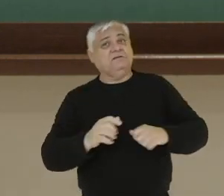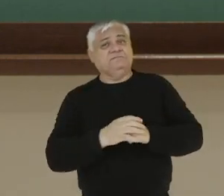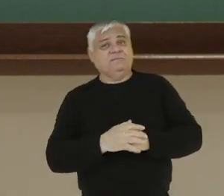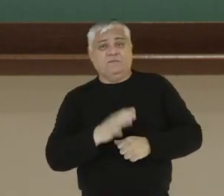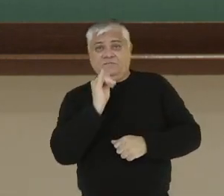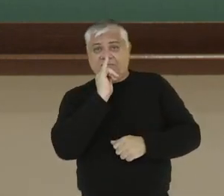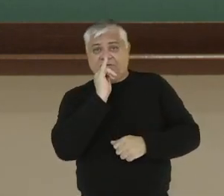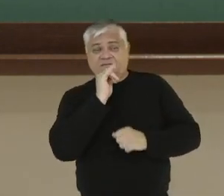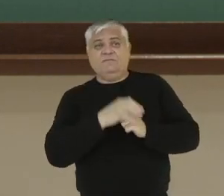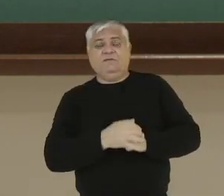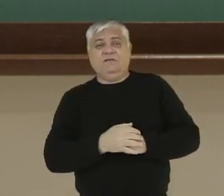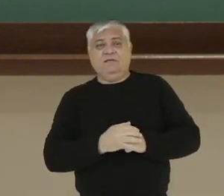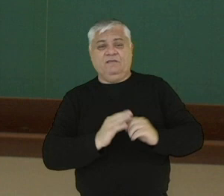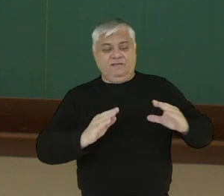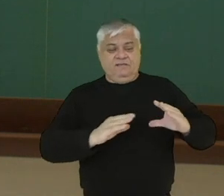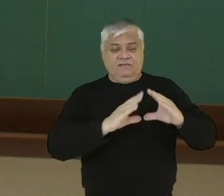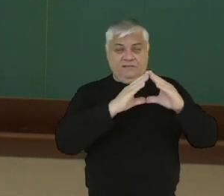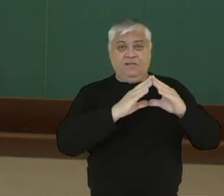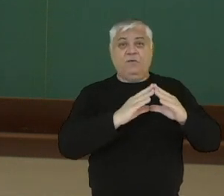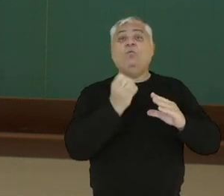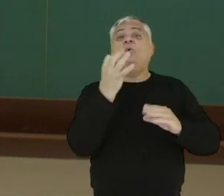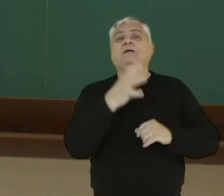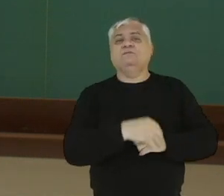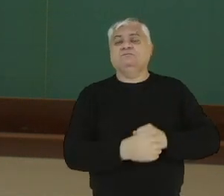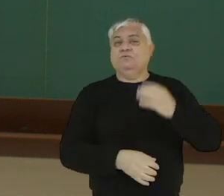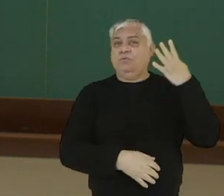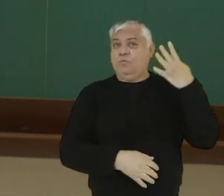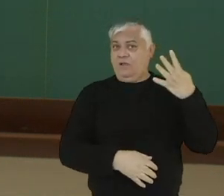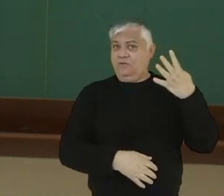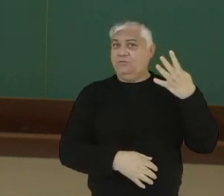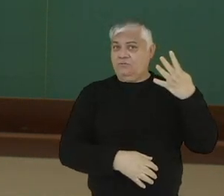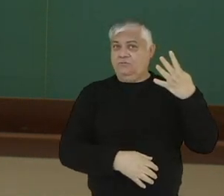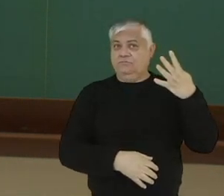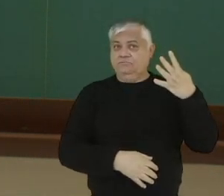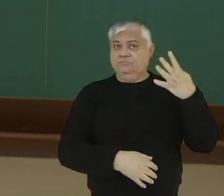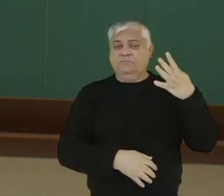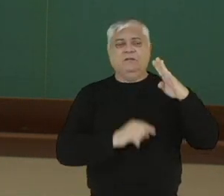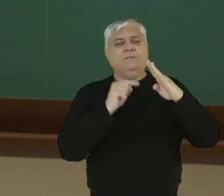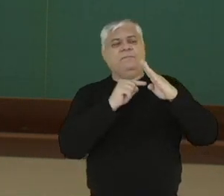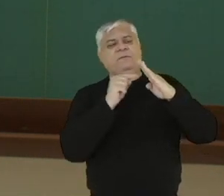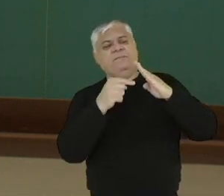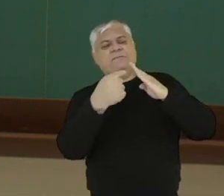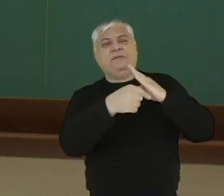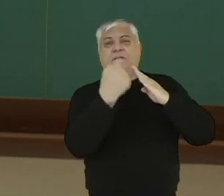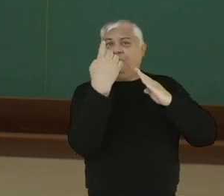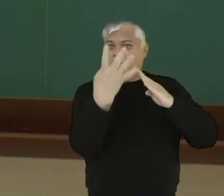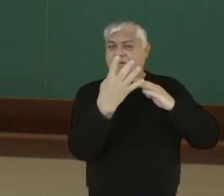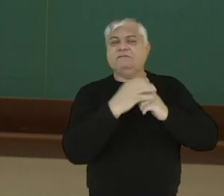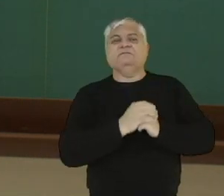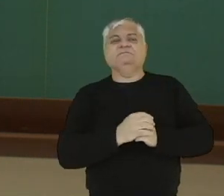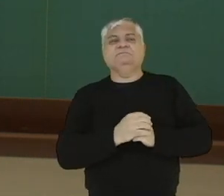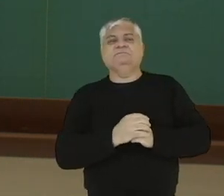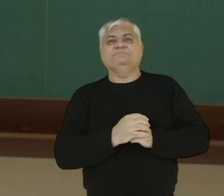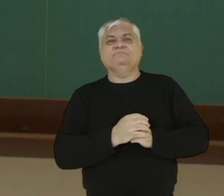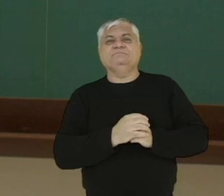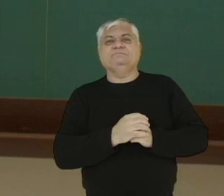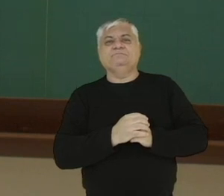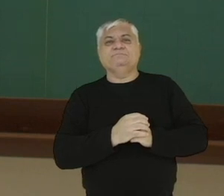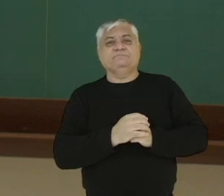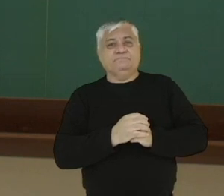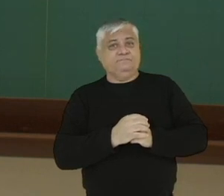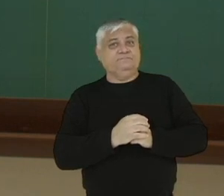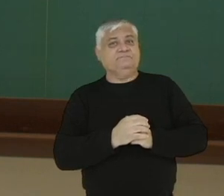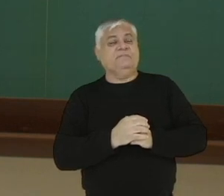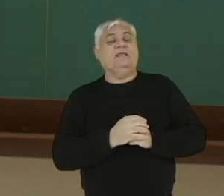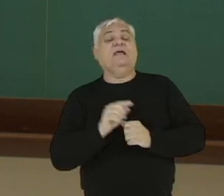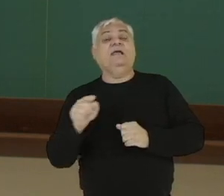olha só, no tetraedro eu tenho 4 resultados, o 1, o 2, o 3 e o 4. Então, 4 opções para